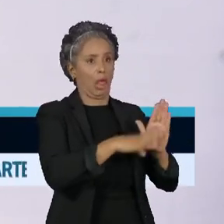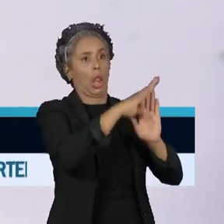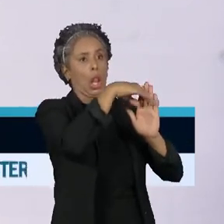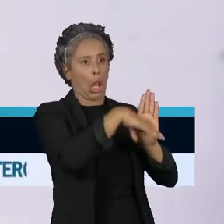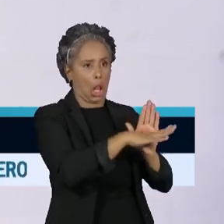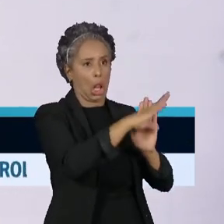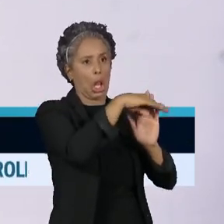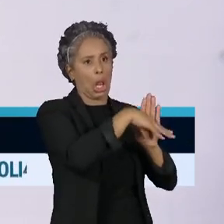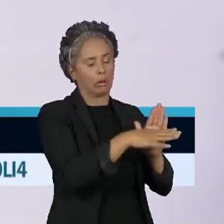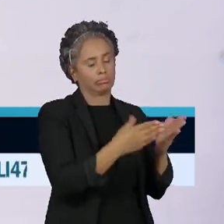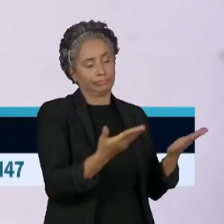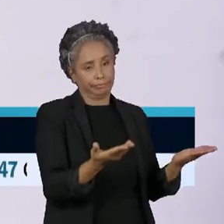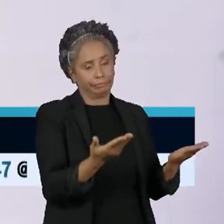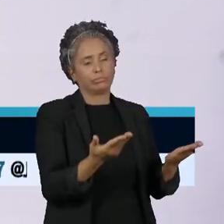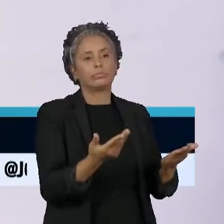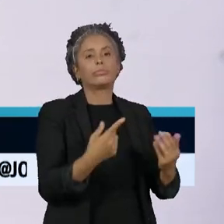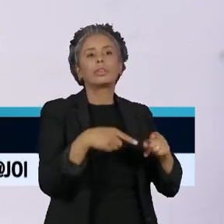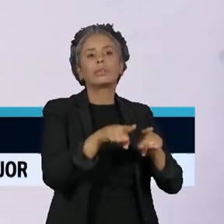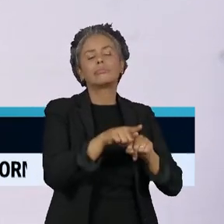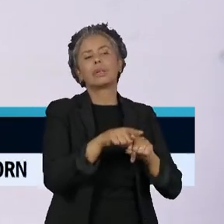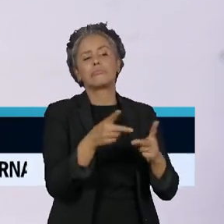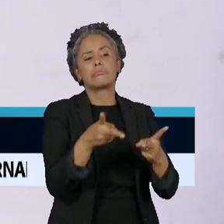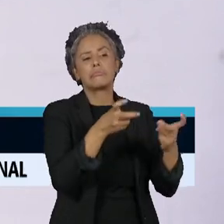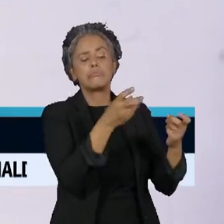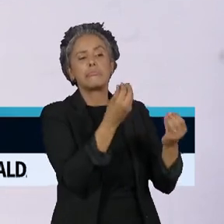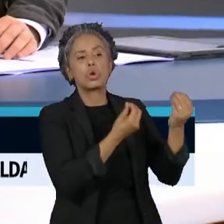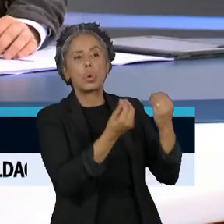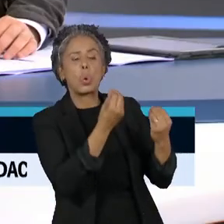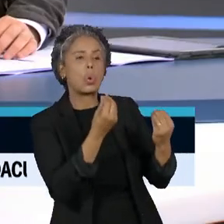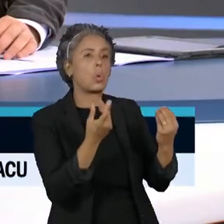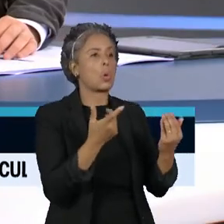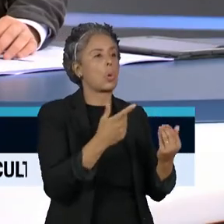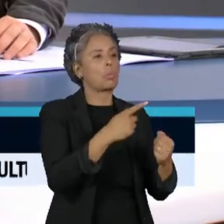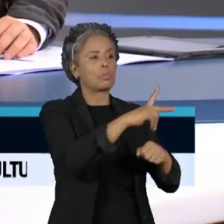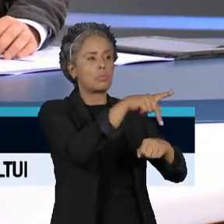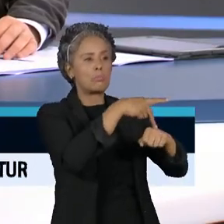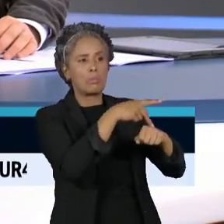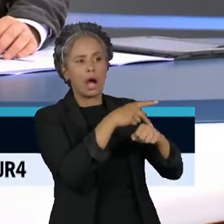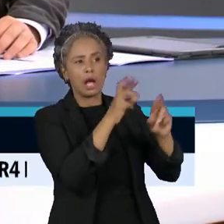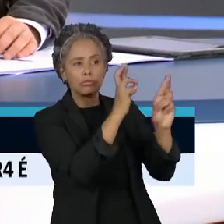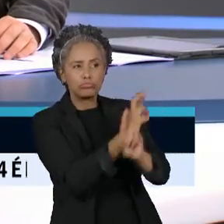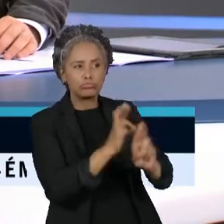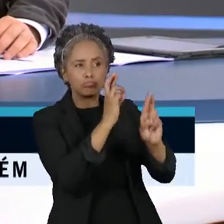para colocar isso, porque como a gente já viu, é especulação, a gente ainda está no início, né, de um conflito.